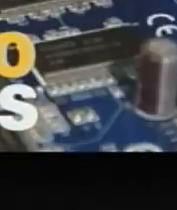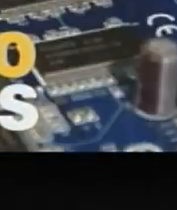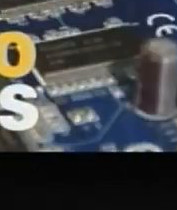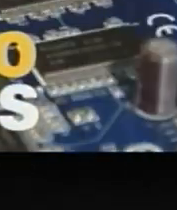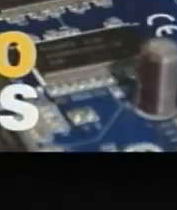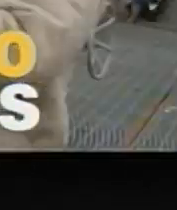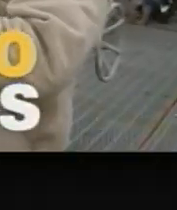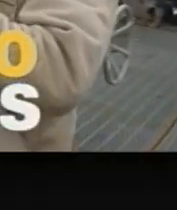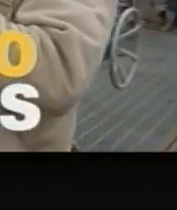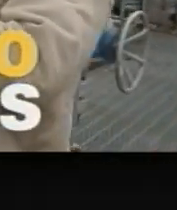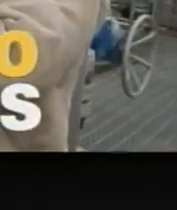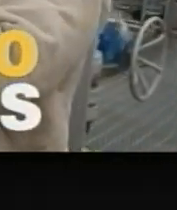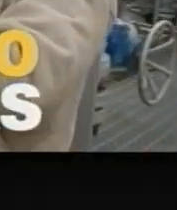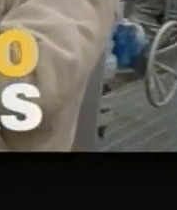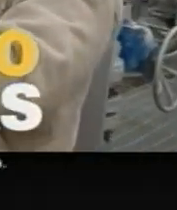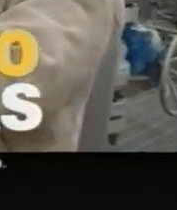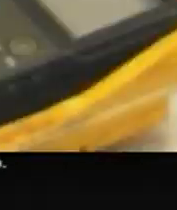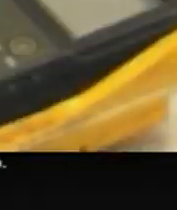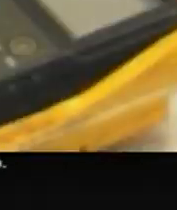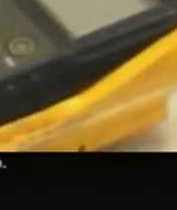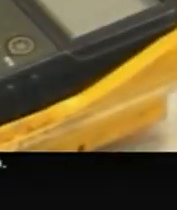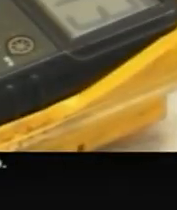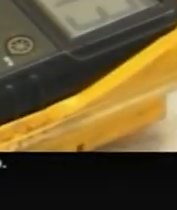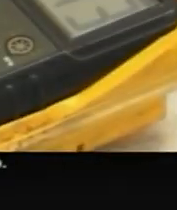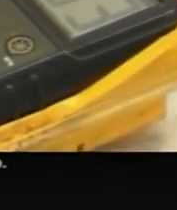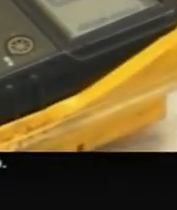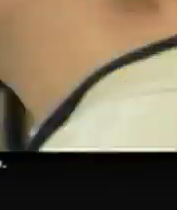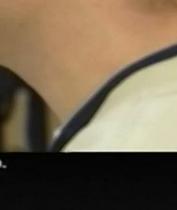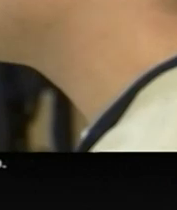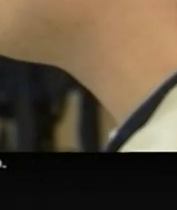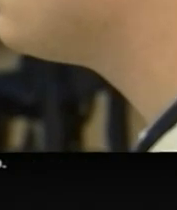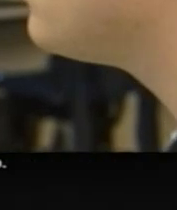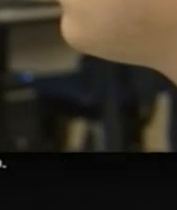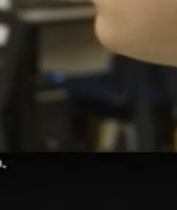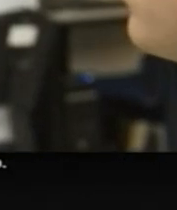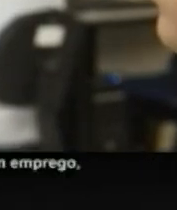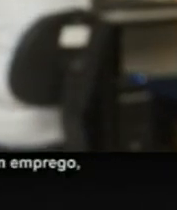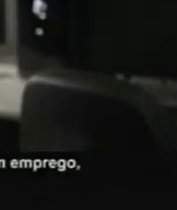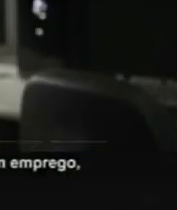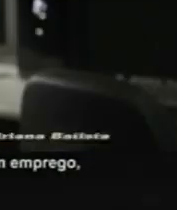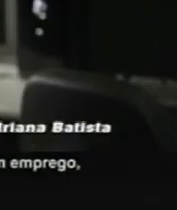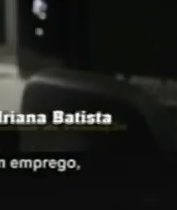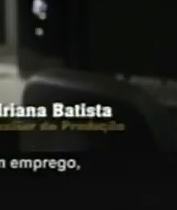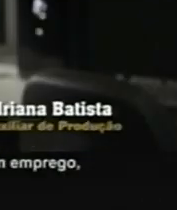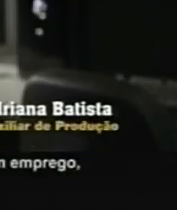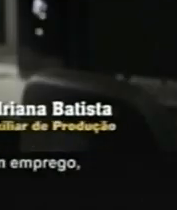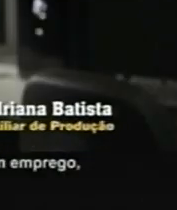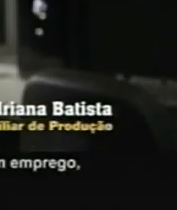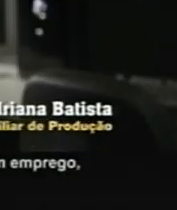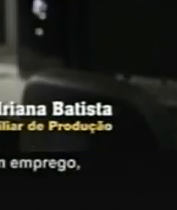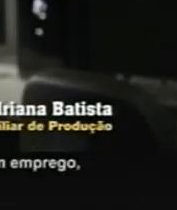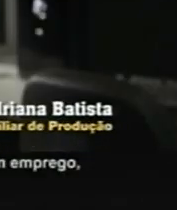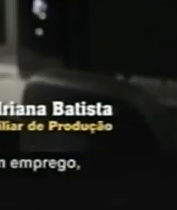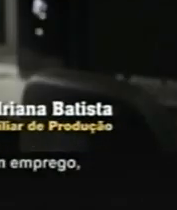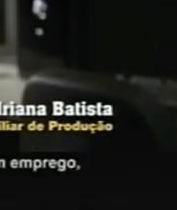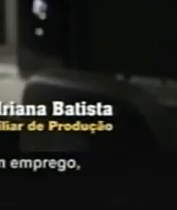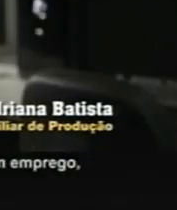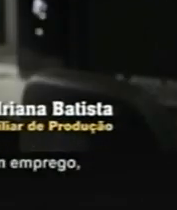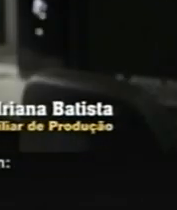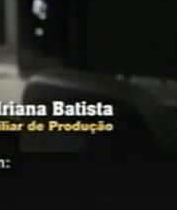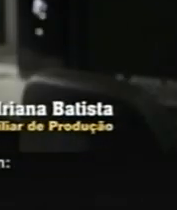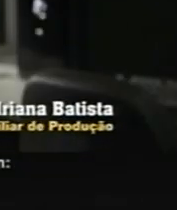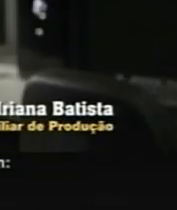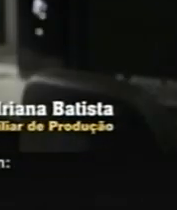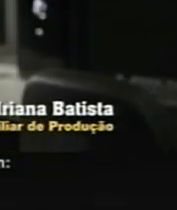cursos de formação inicial continuada para os inscritos no Cadastro Único. Tu vai numa agência de emprego procurar um